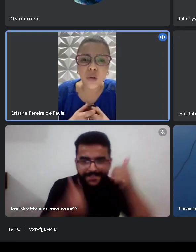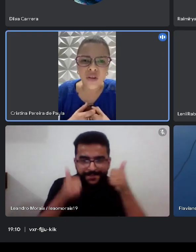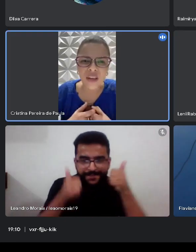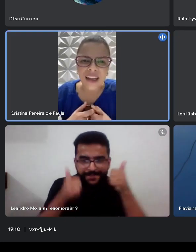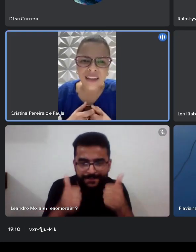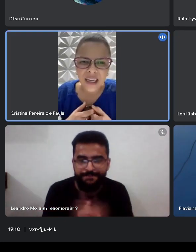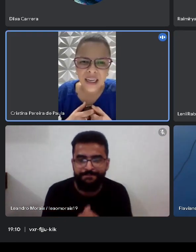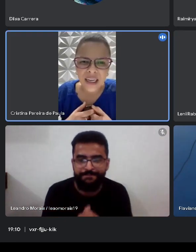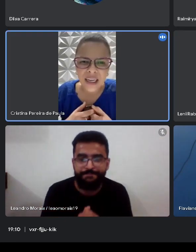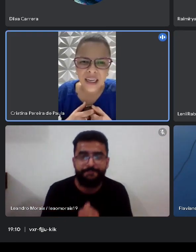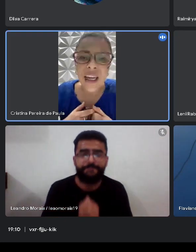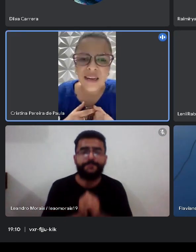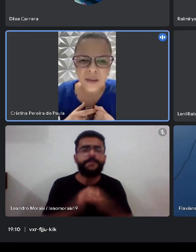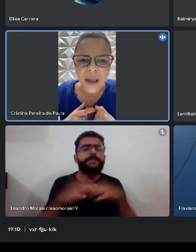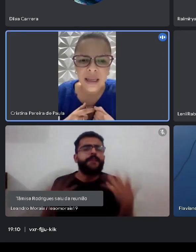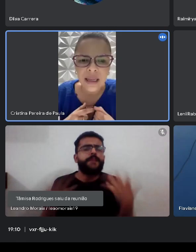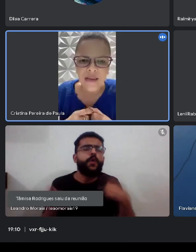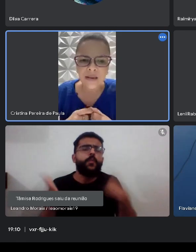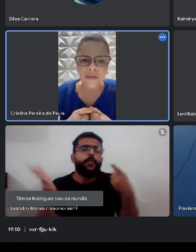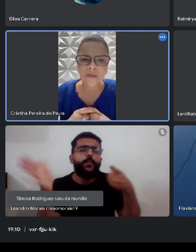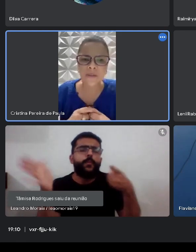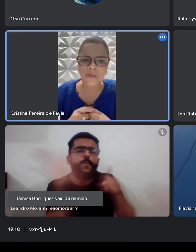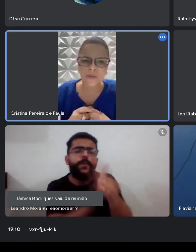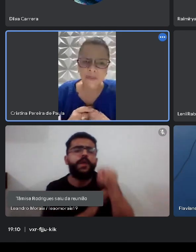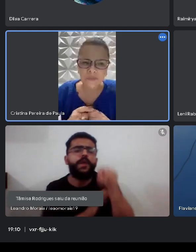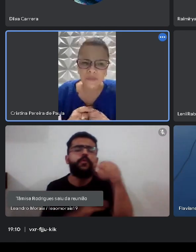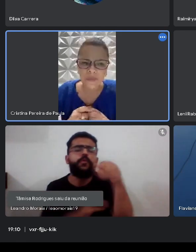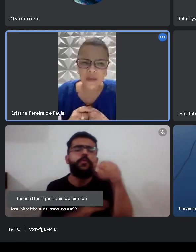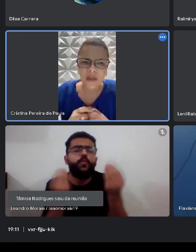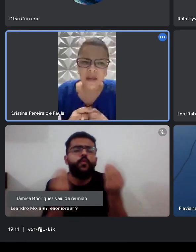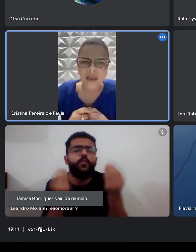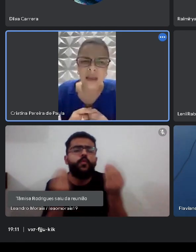Estamos todos aqui atentos para ver essa palestra.